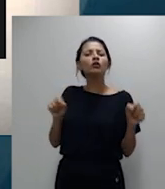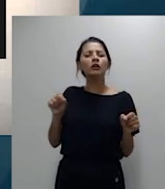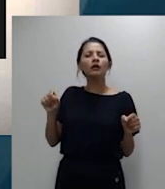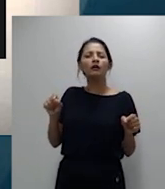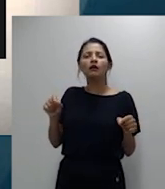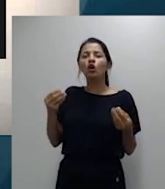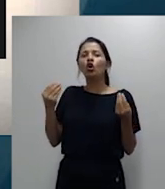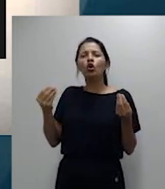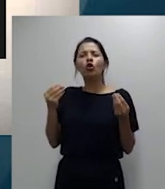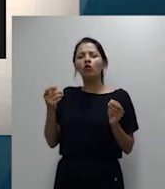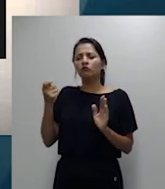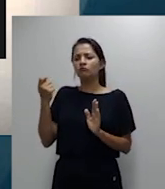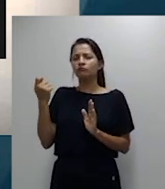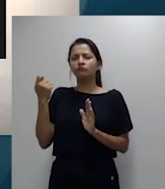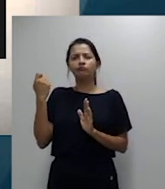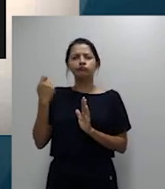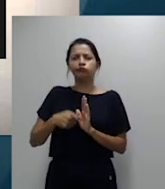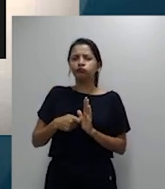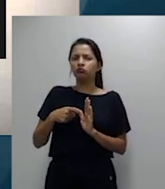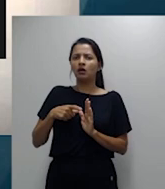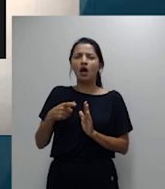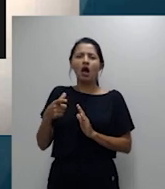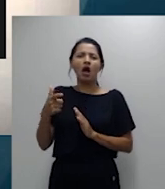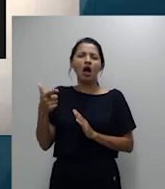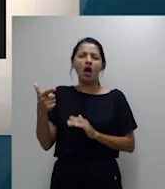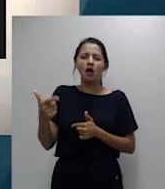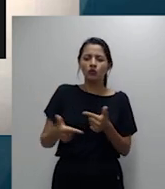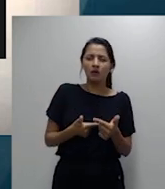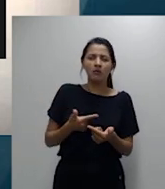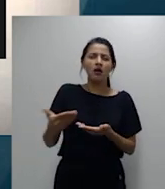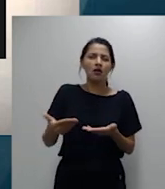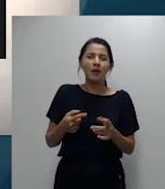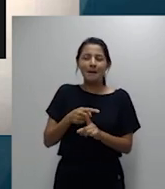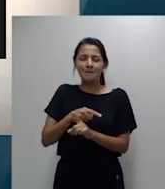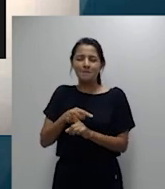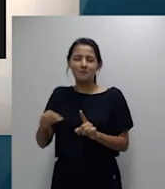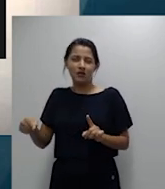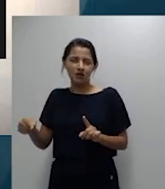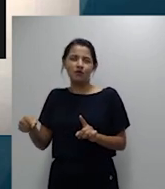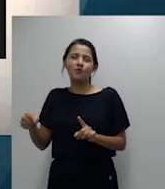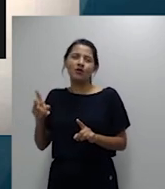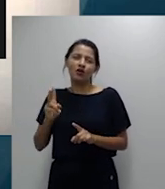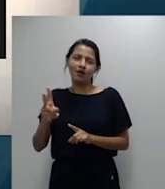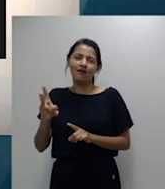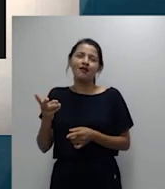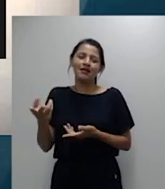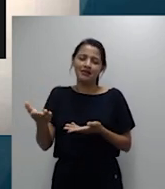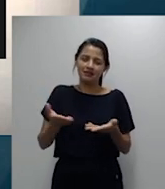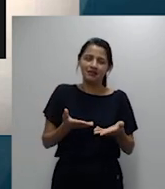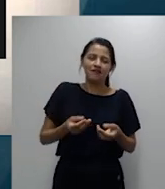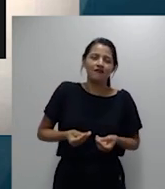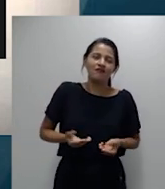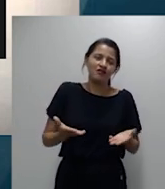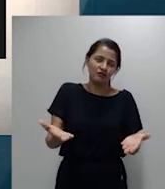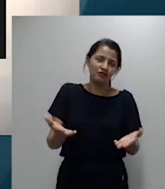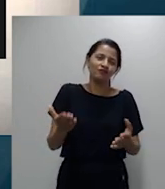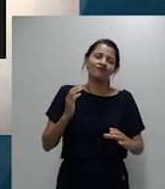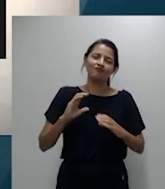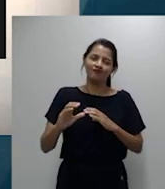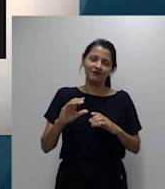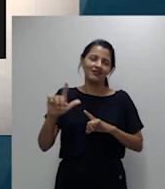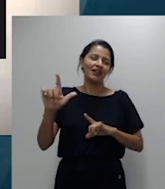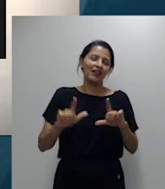pode tributar a atividade-meio Para prestação do serviço de comunicação que